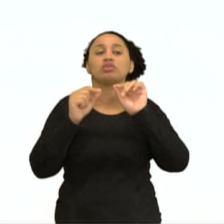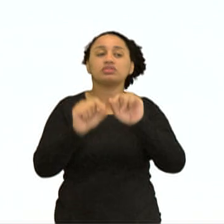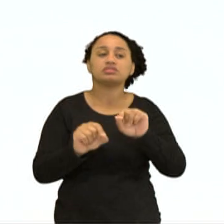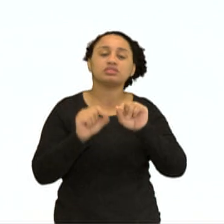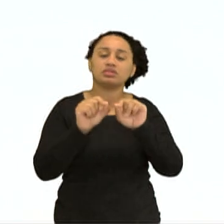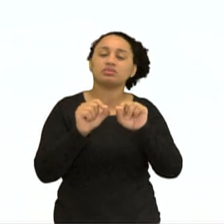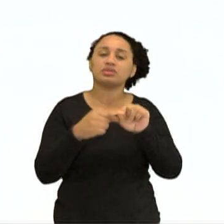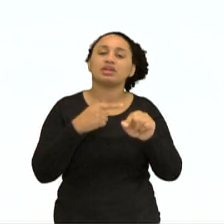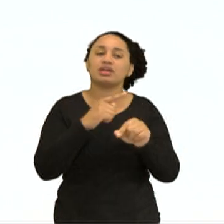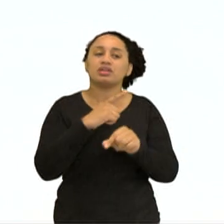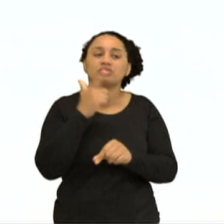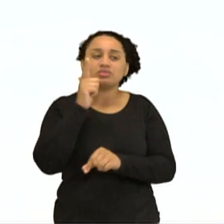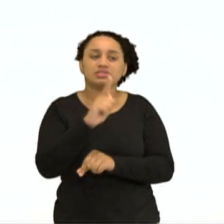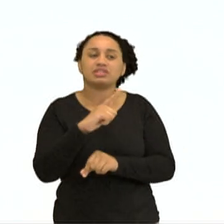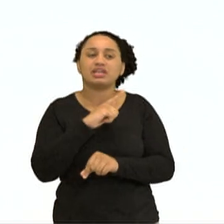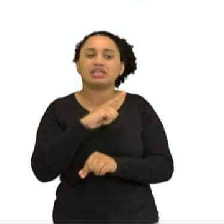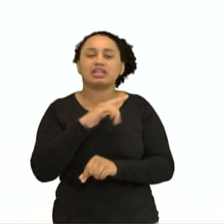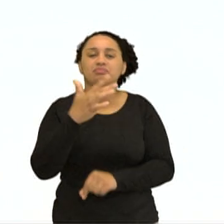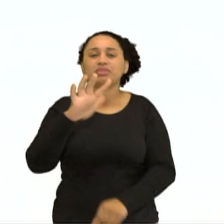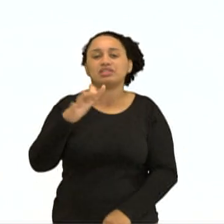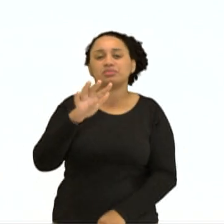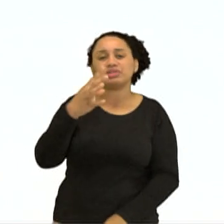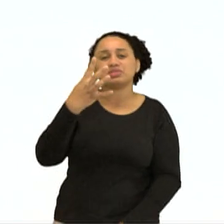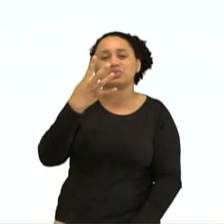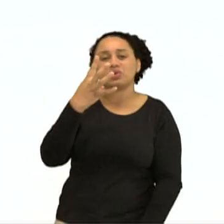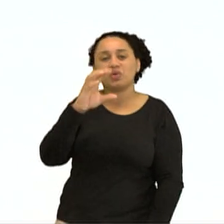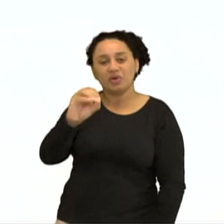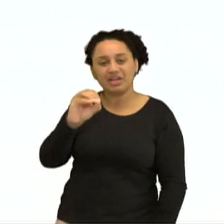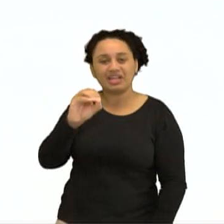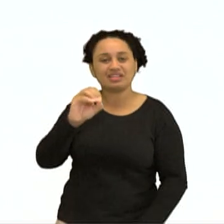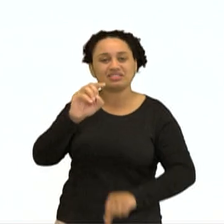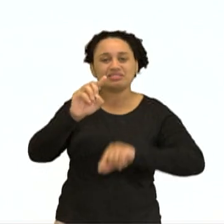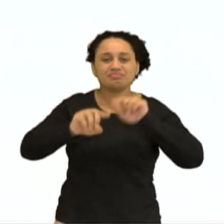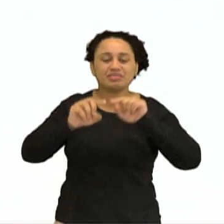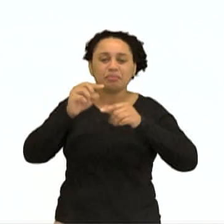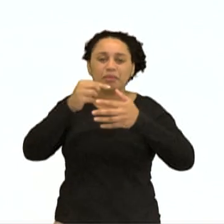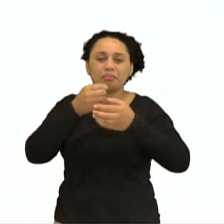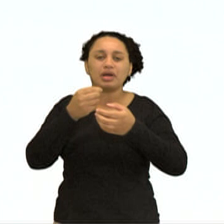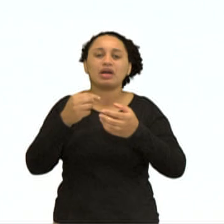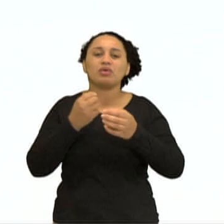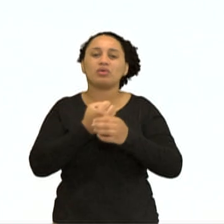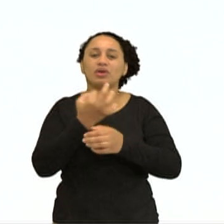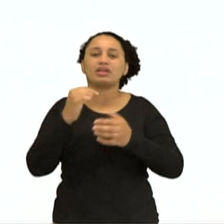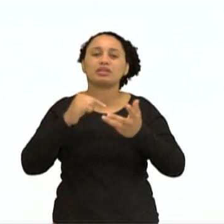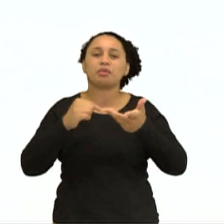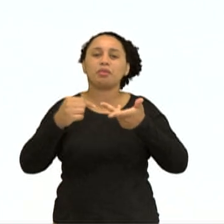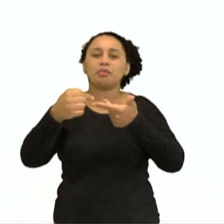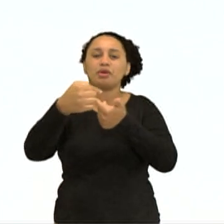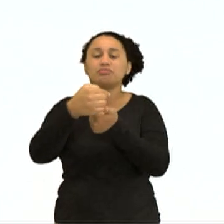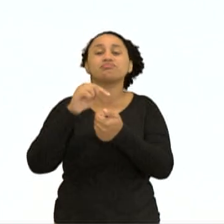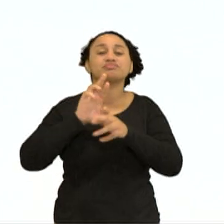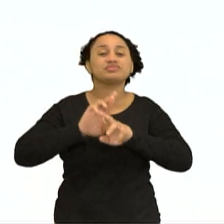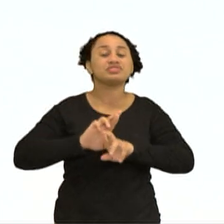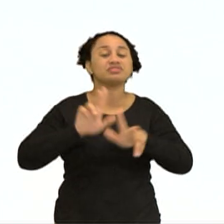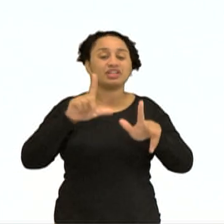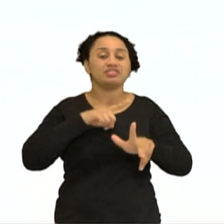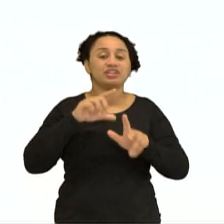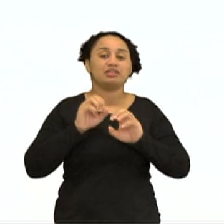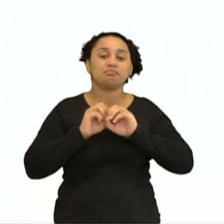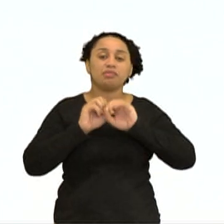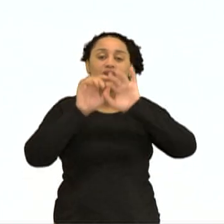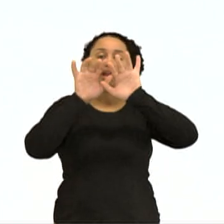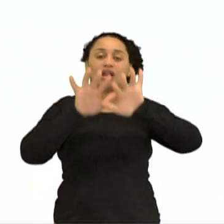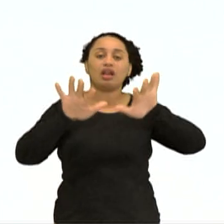cigarro, ele consegue emitir cerca de 40 substâncias diferentes para o ar, para a atmosfera. E as pessoas que estão do